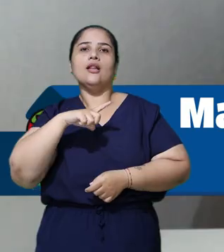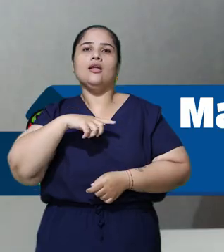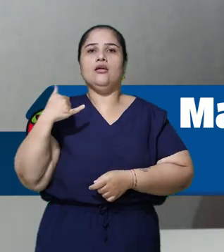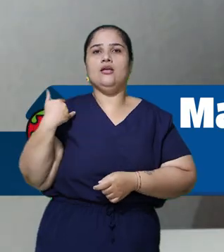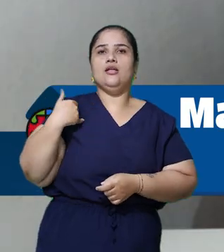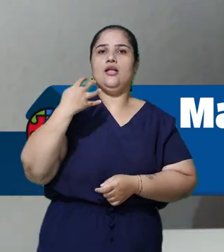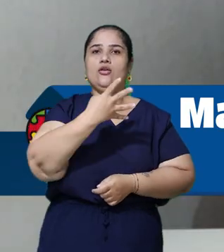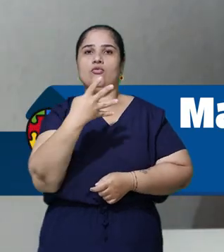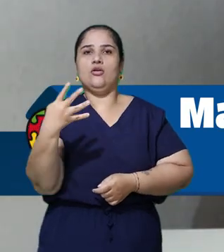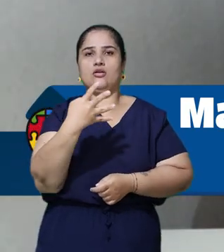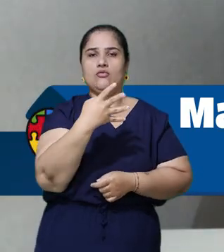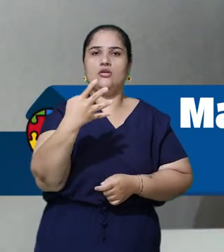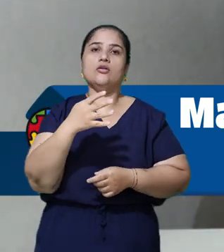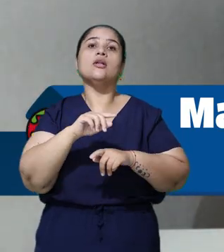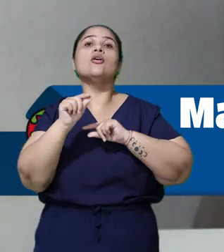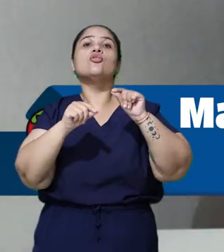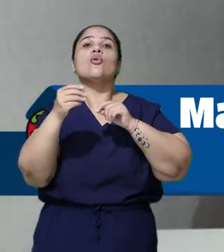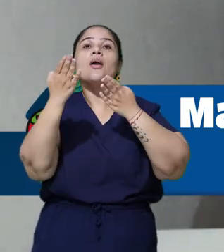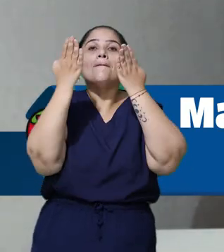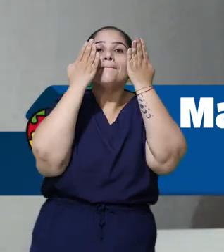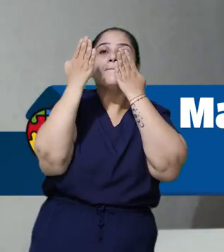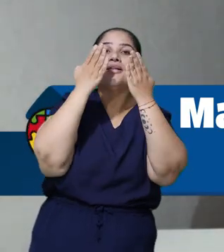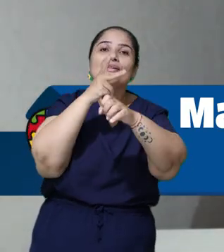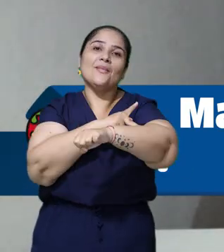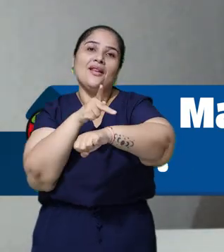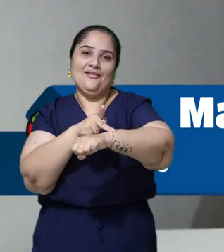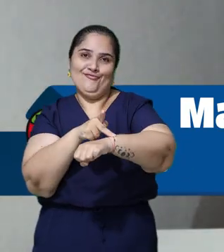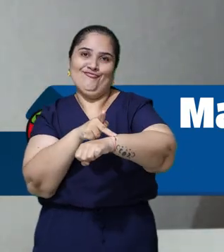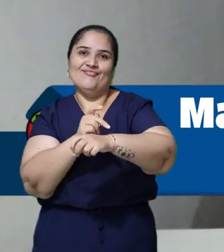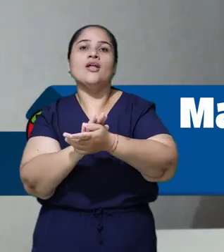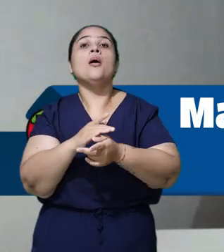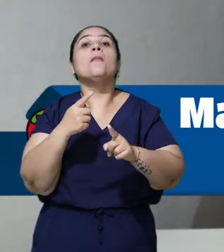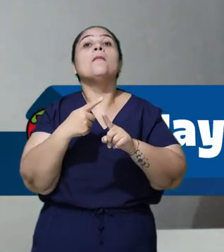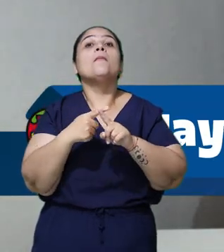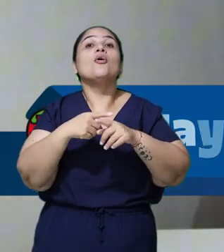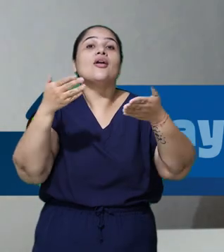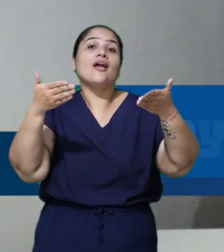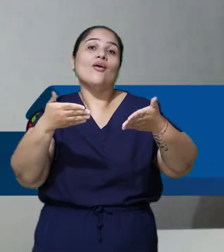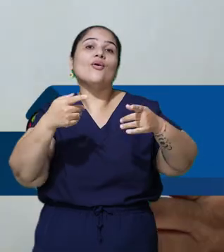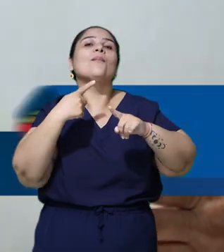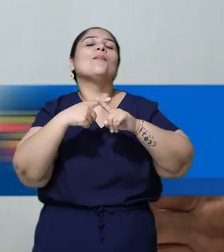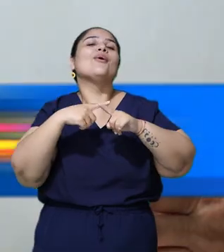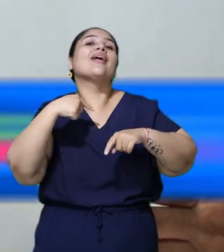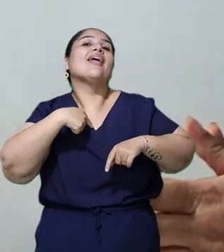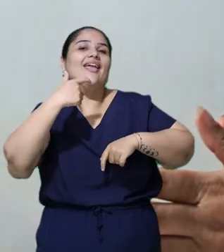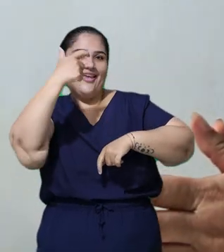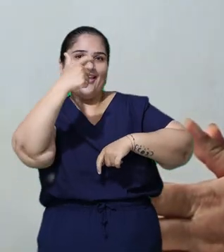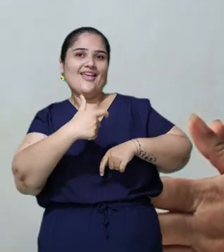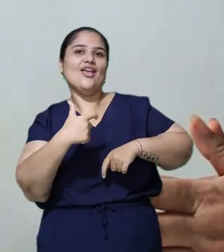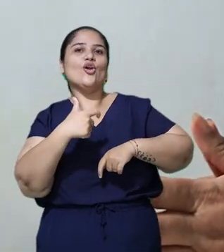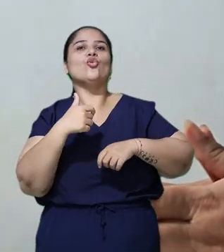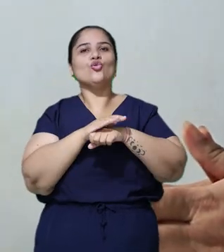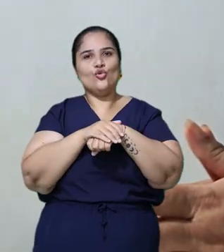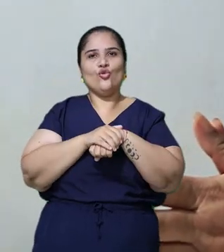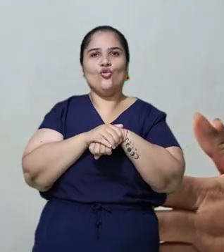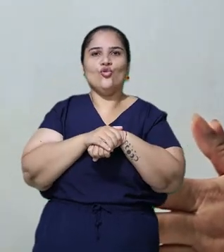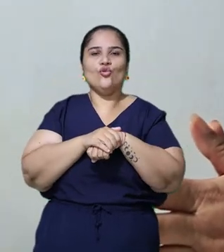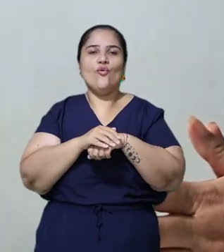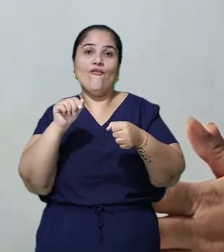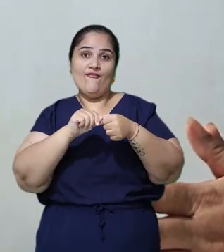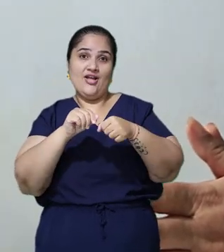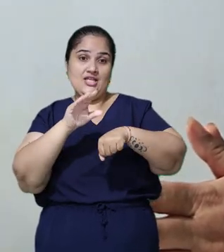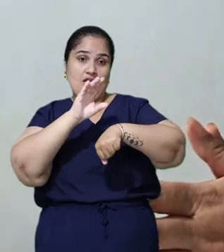sou psicopedagoga. Por que eu falo agora sou? Porque eu também estou cursando psicologia para entrar no ramo da